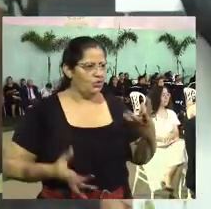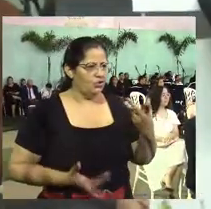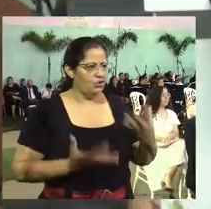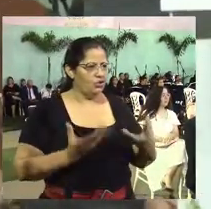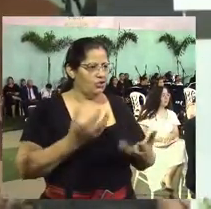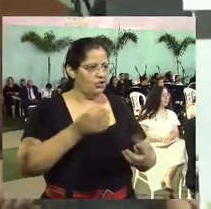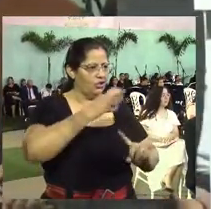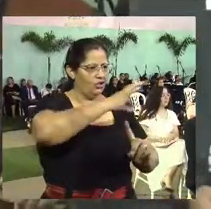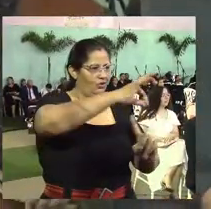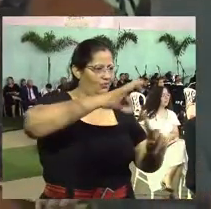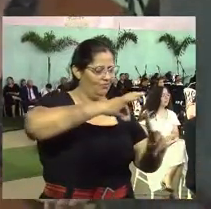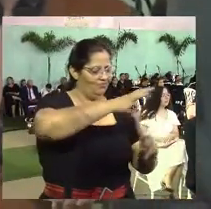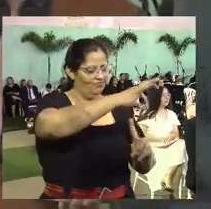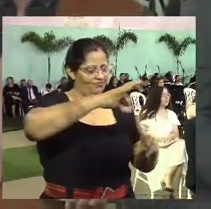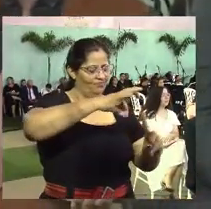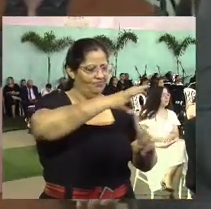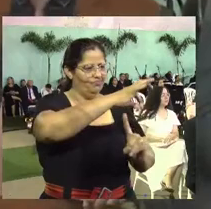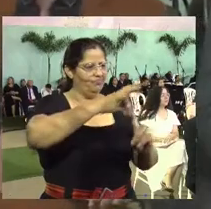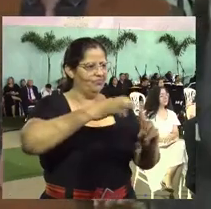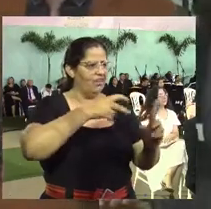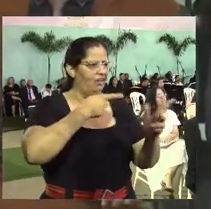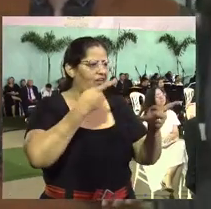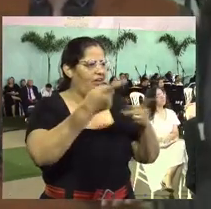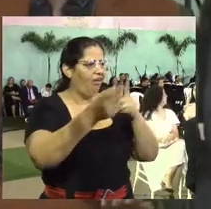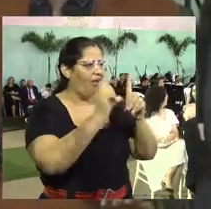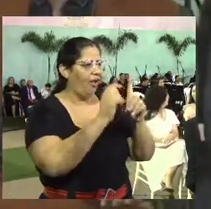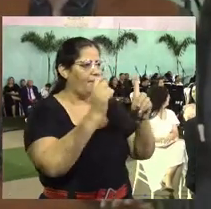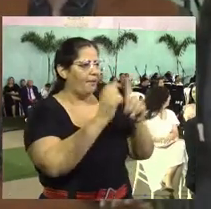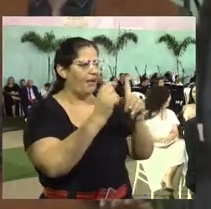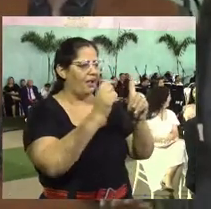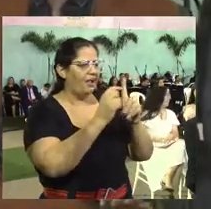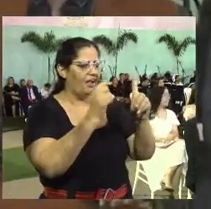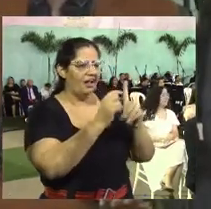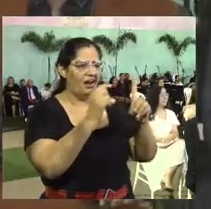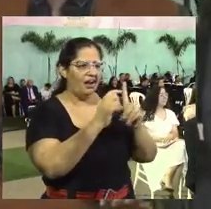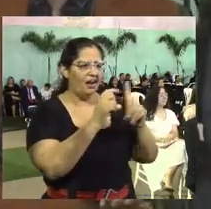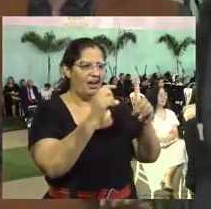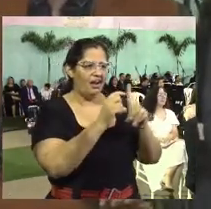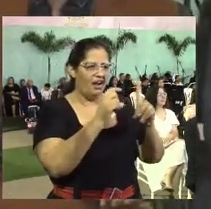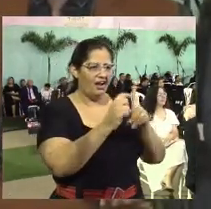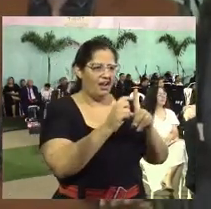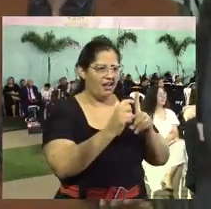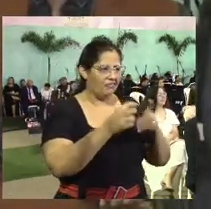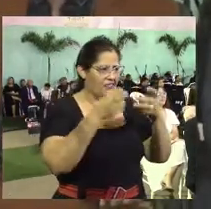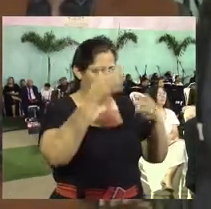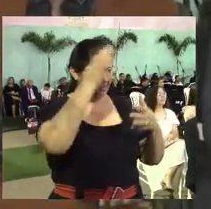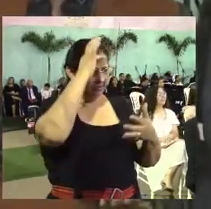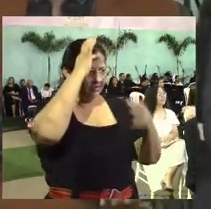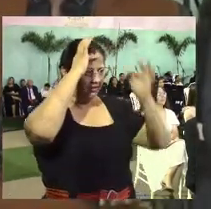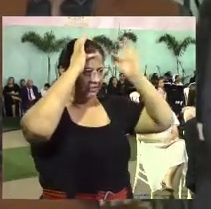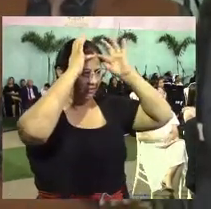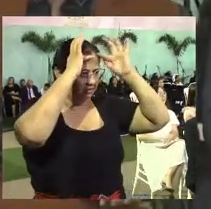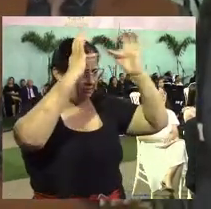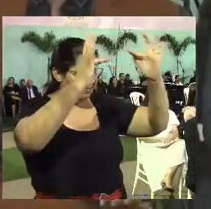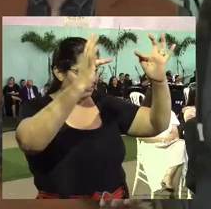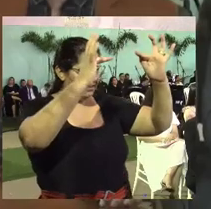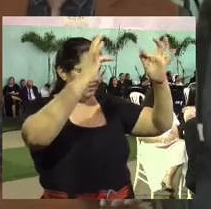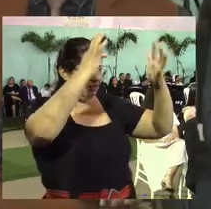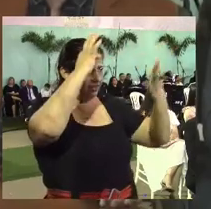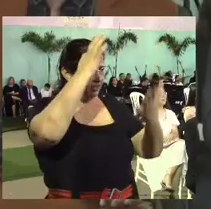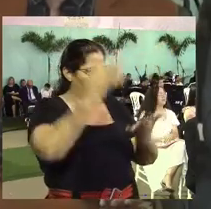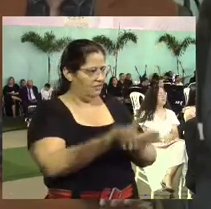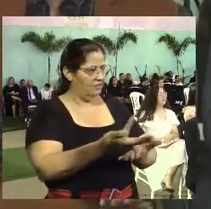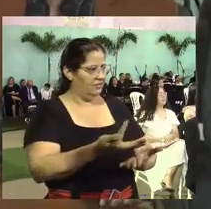e anunciavam a palavra com ousadia diga essa palavra por favor ousadia mais alto